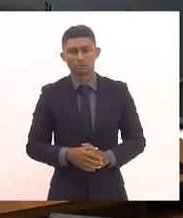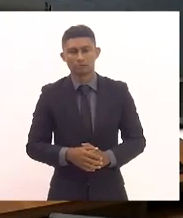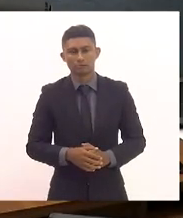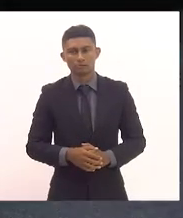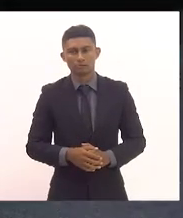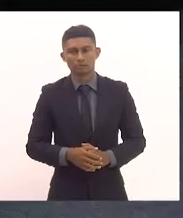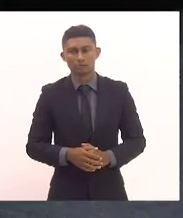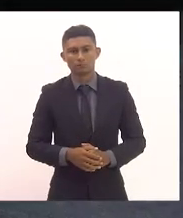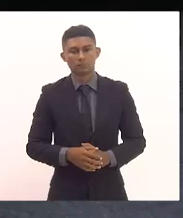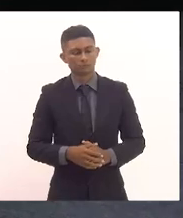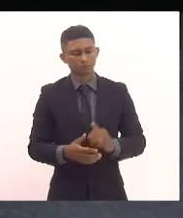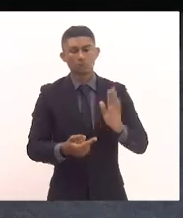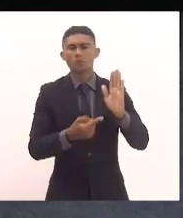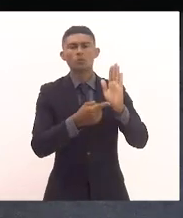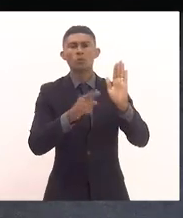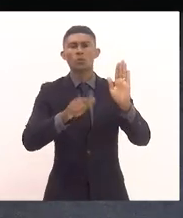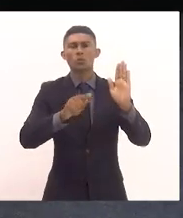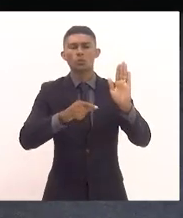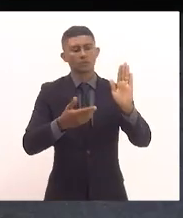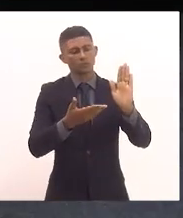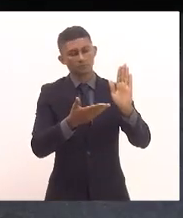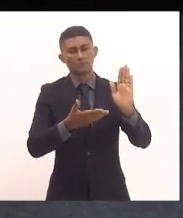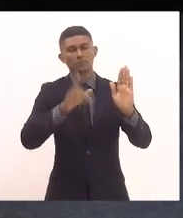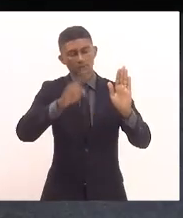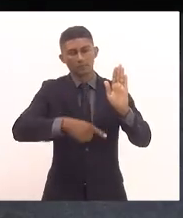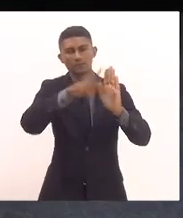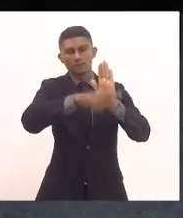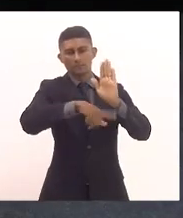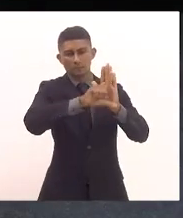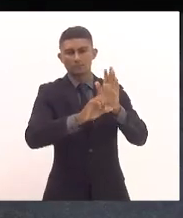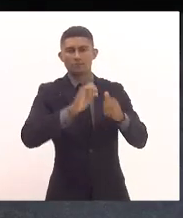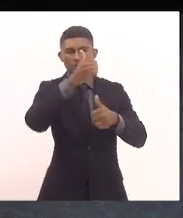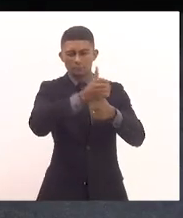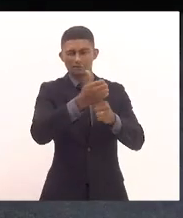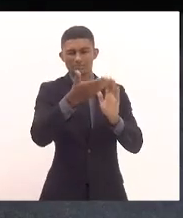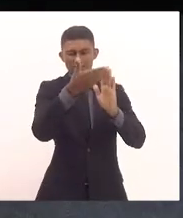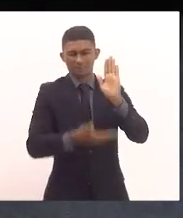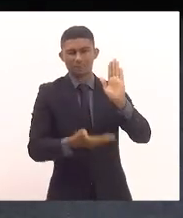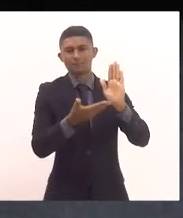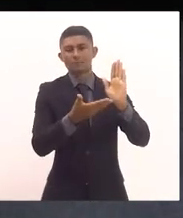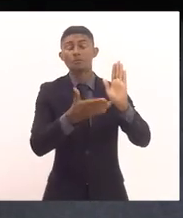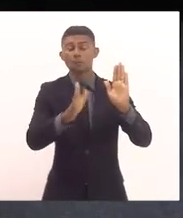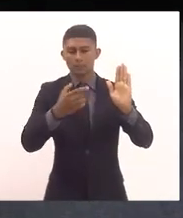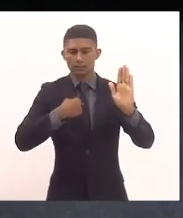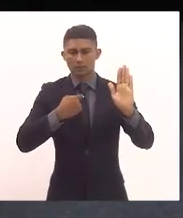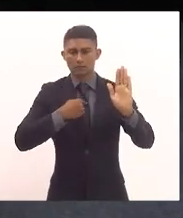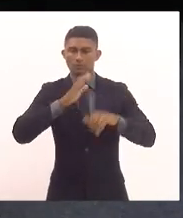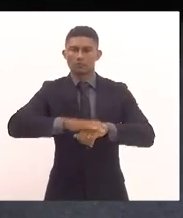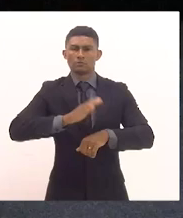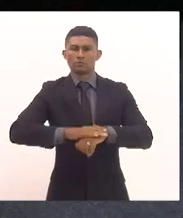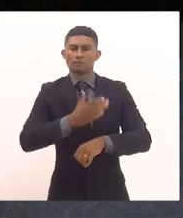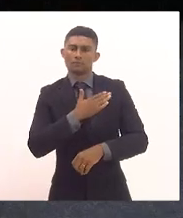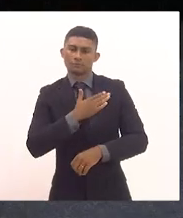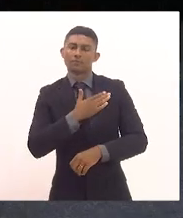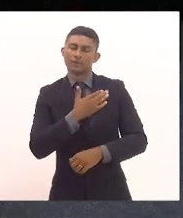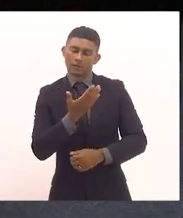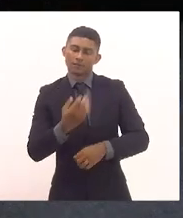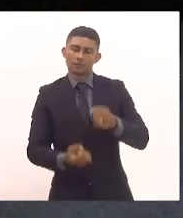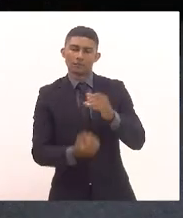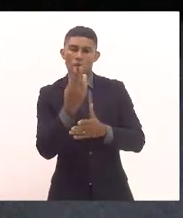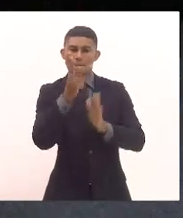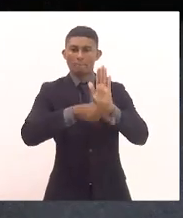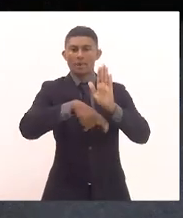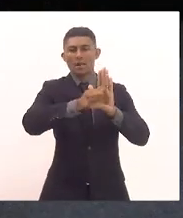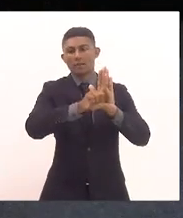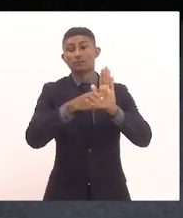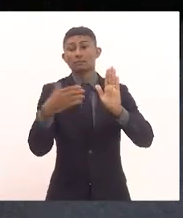eu estou com o substitutivo, mas eu sou autor do projeto. Então, quem